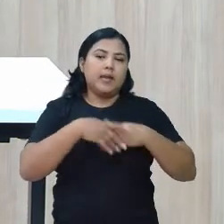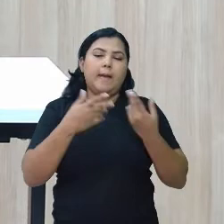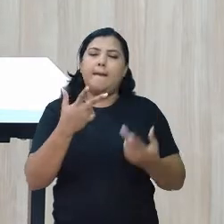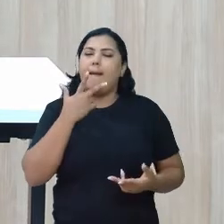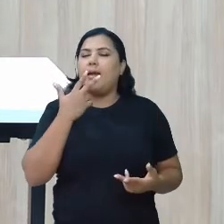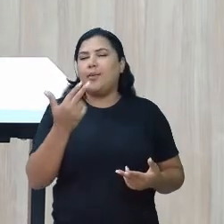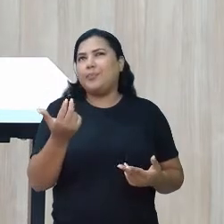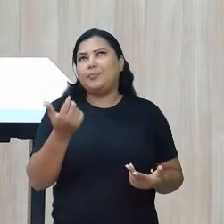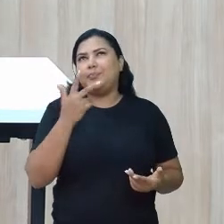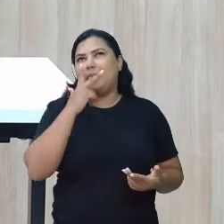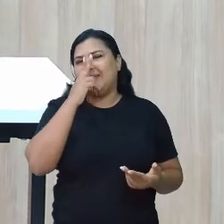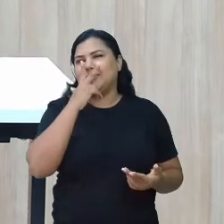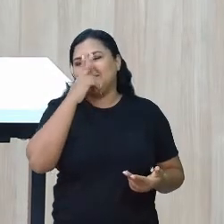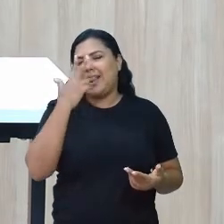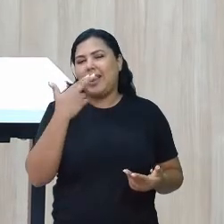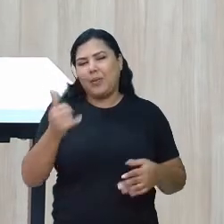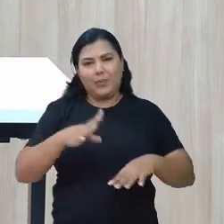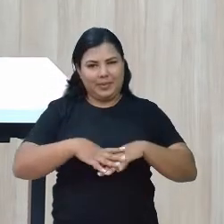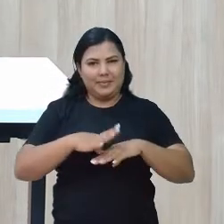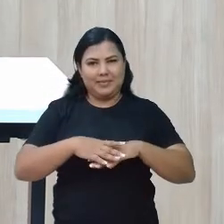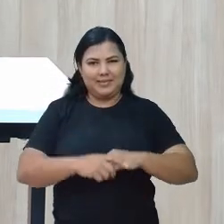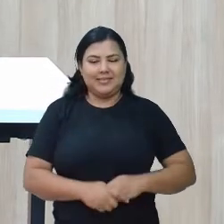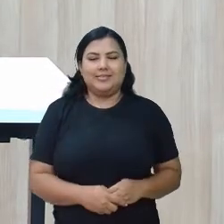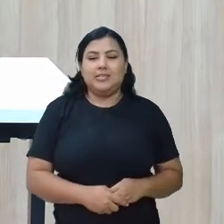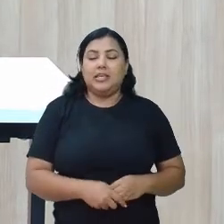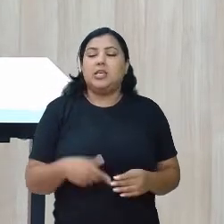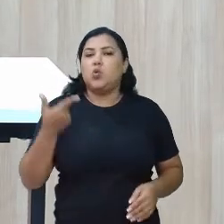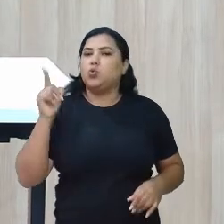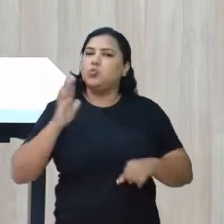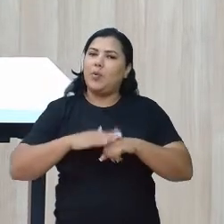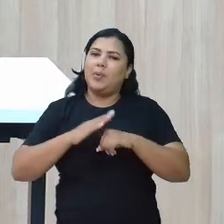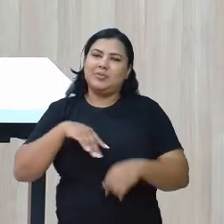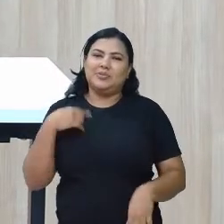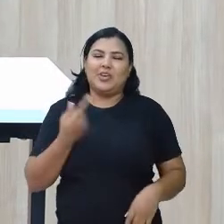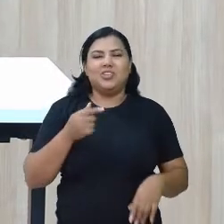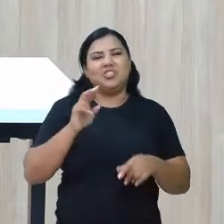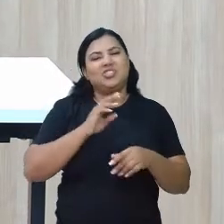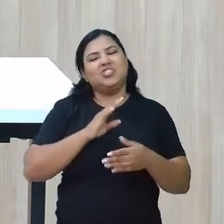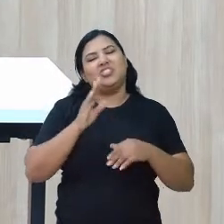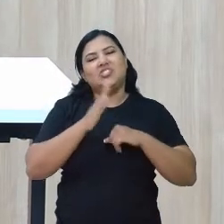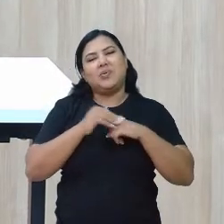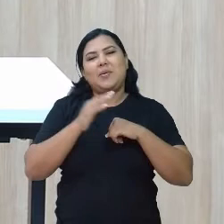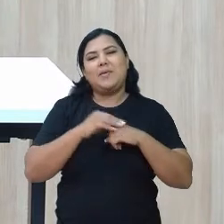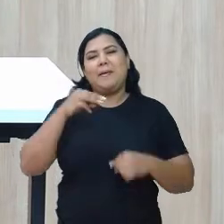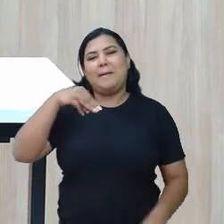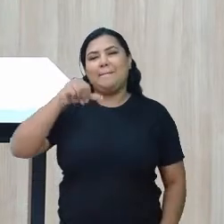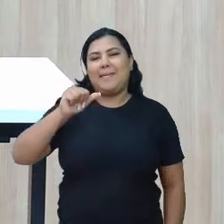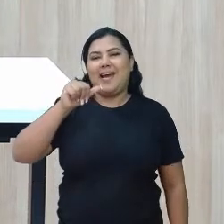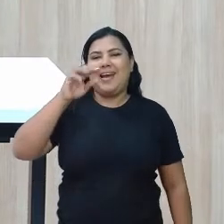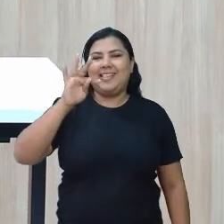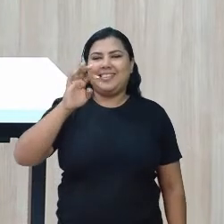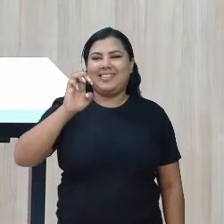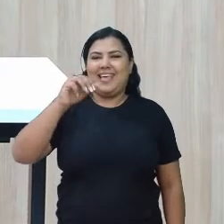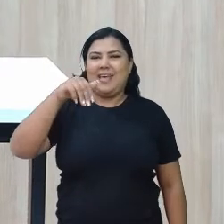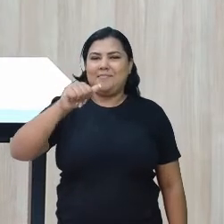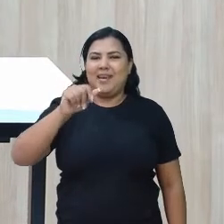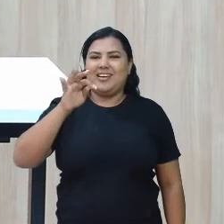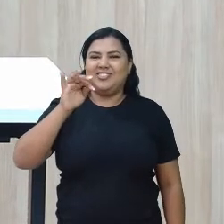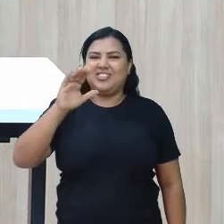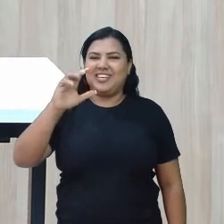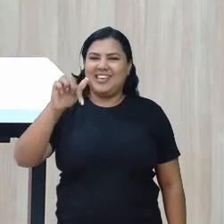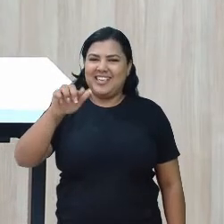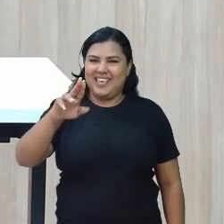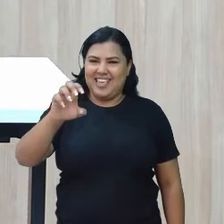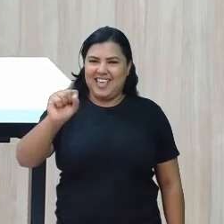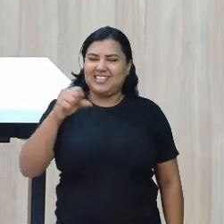idioma matemático, que em outras situações eu e a professora Briane chamamos de matematiquês, como se fosse um idioma exclusivo da